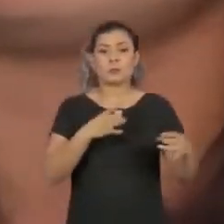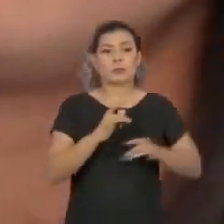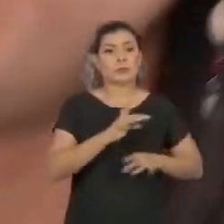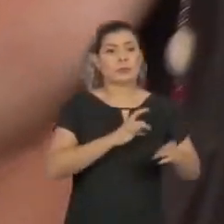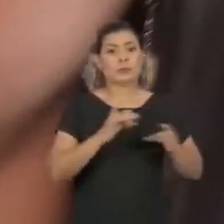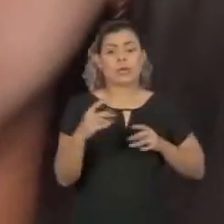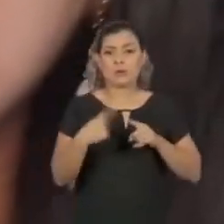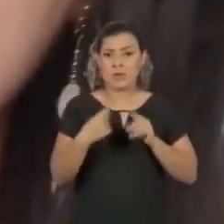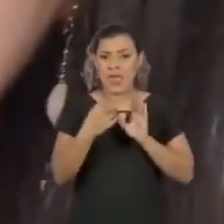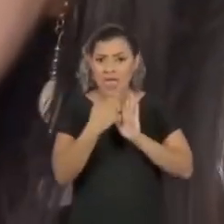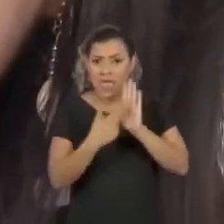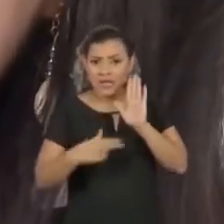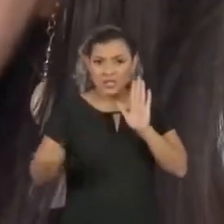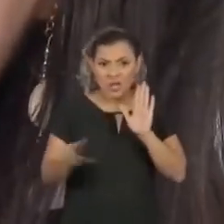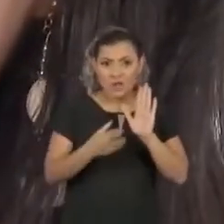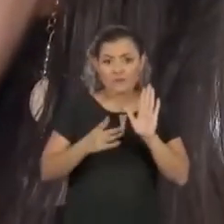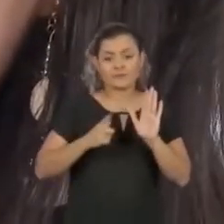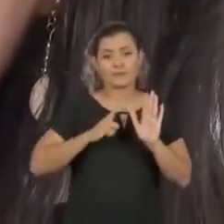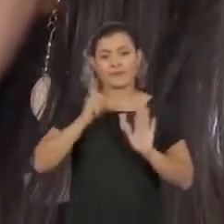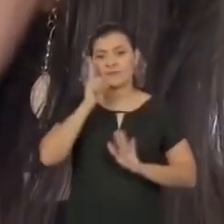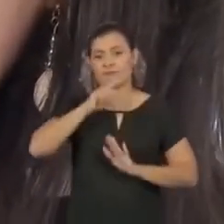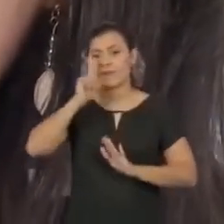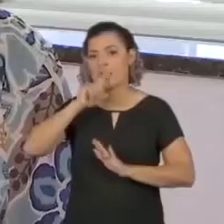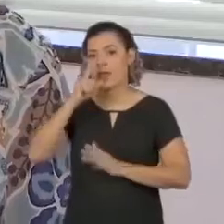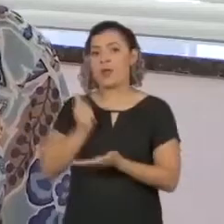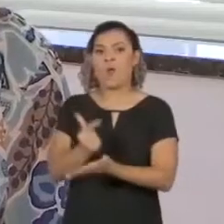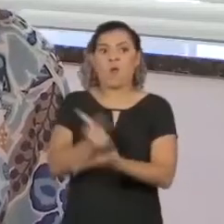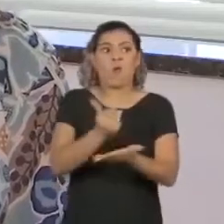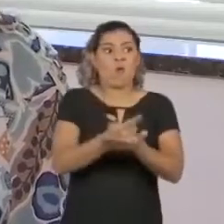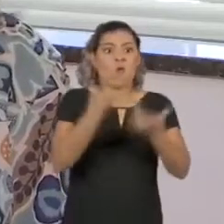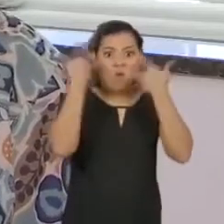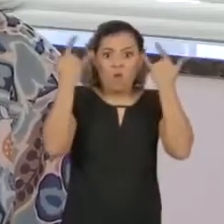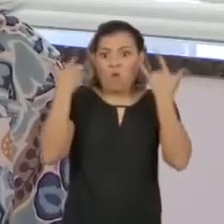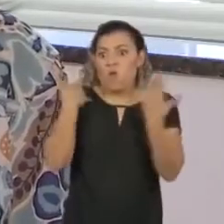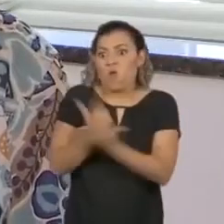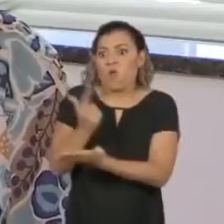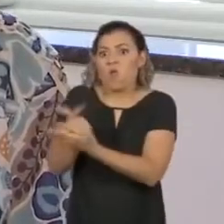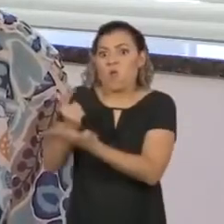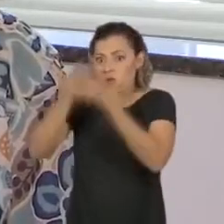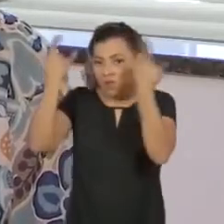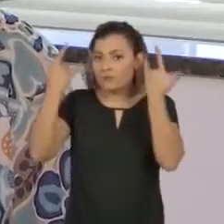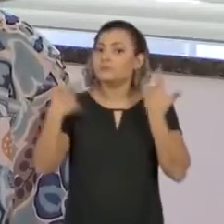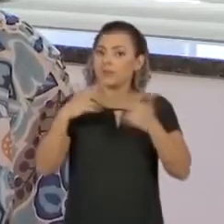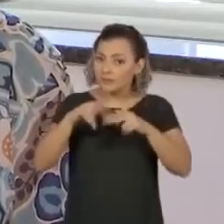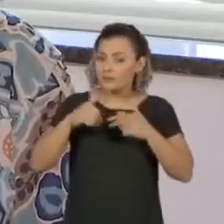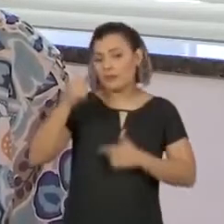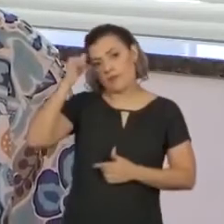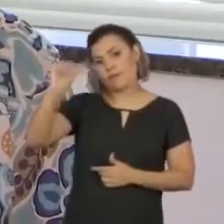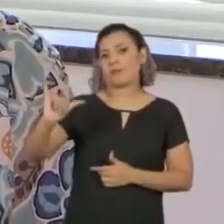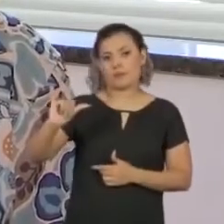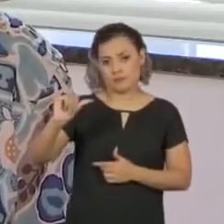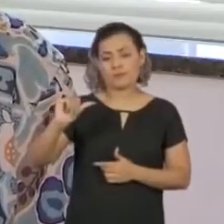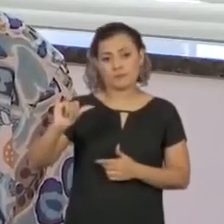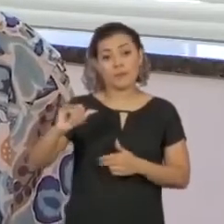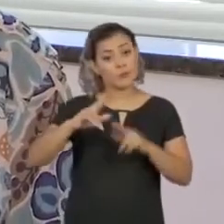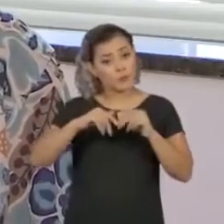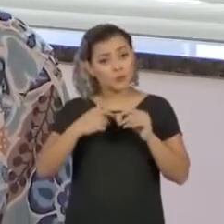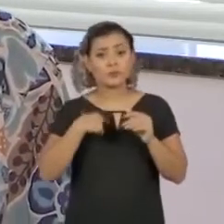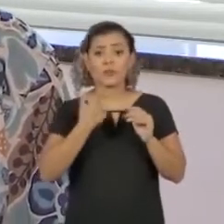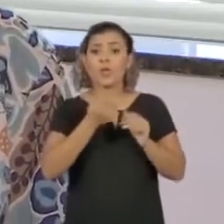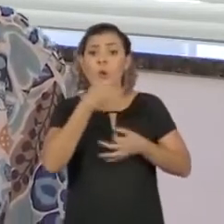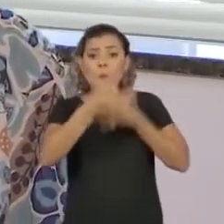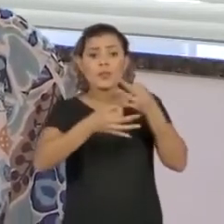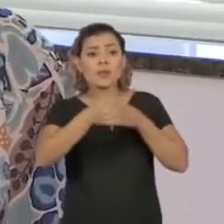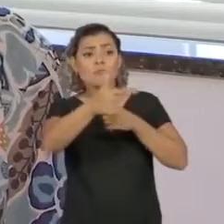regulamentação deixe brechas para o consumismo é extremamente facial não está levando em consideração